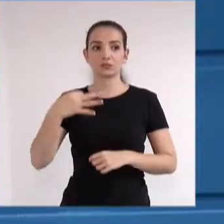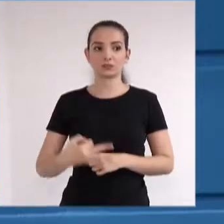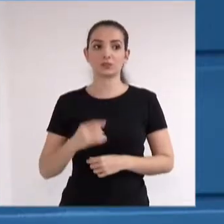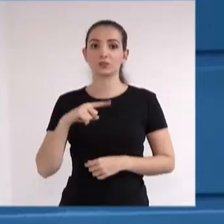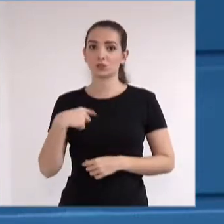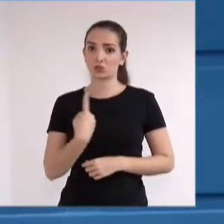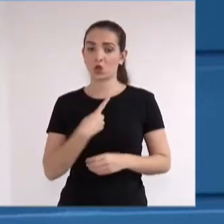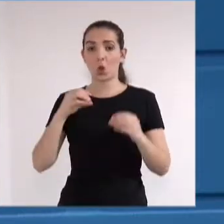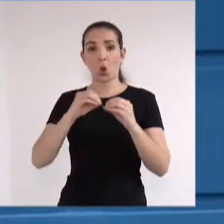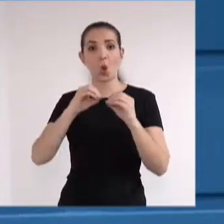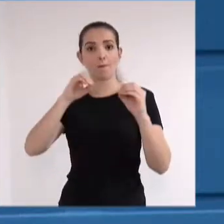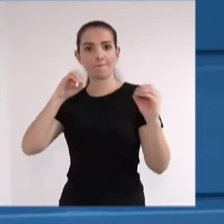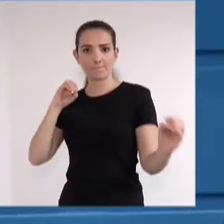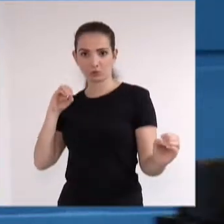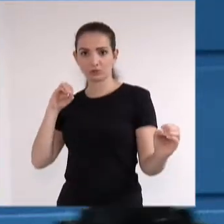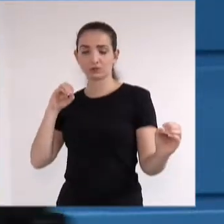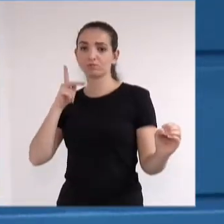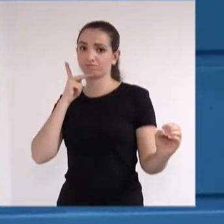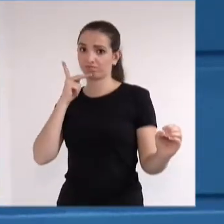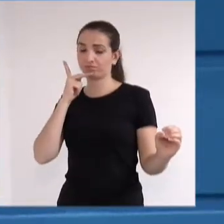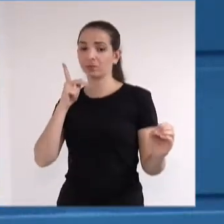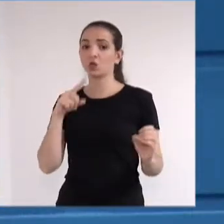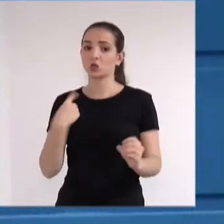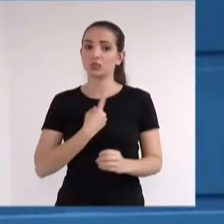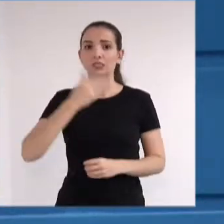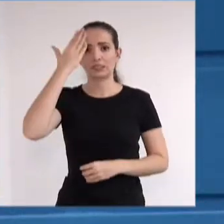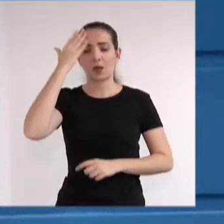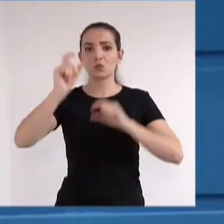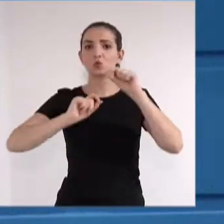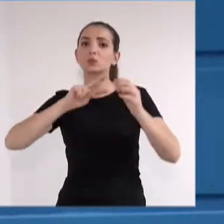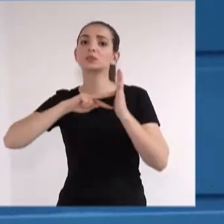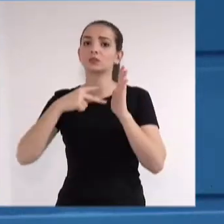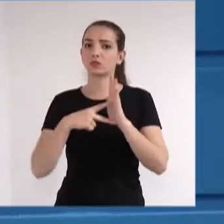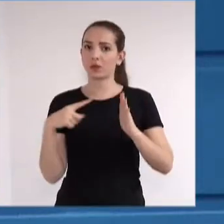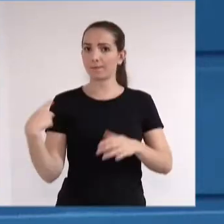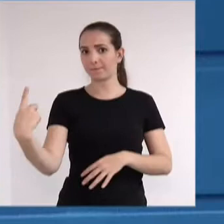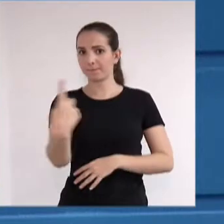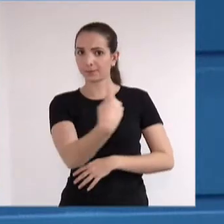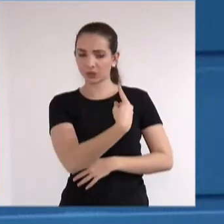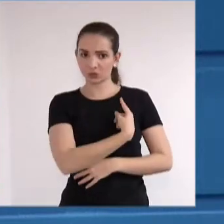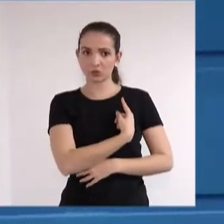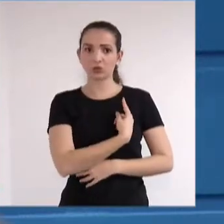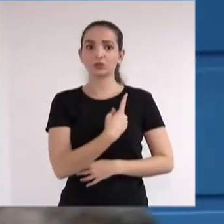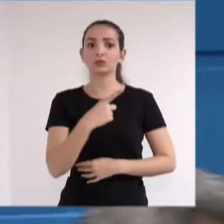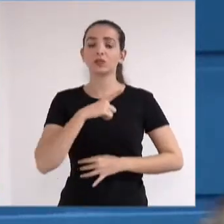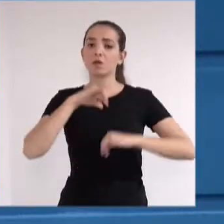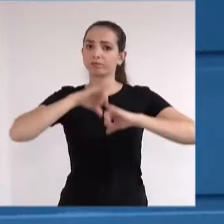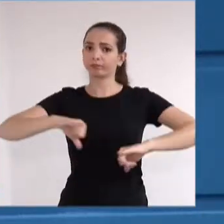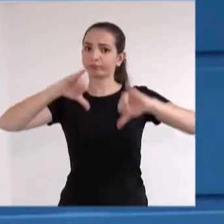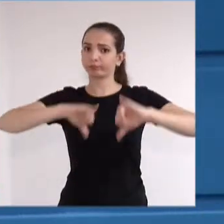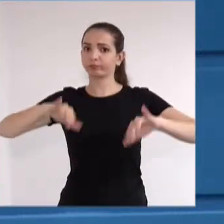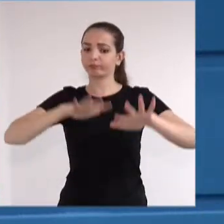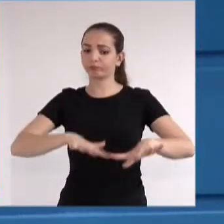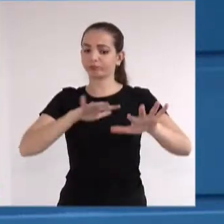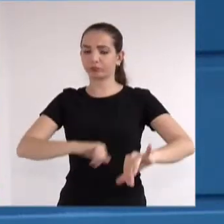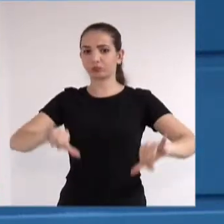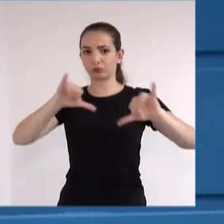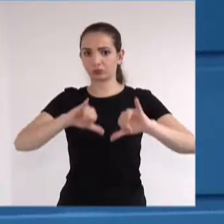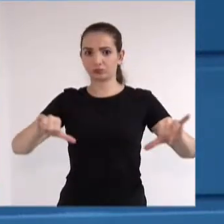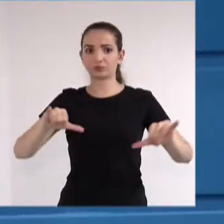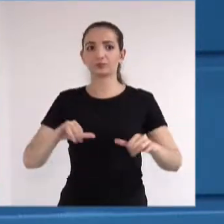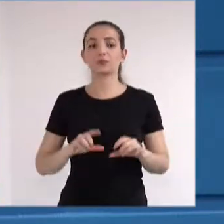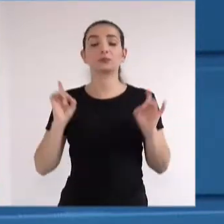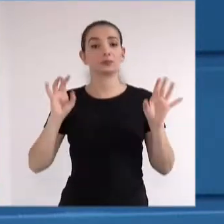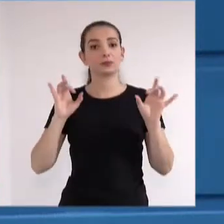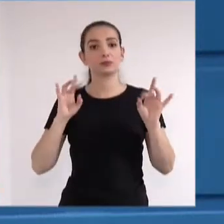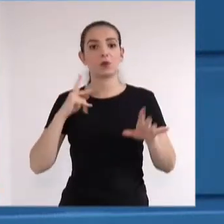oposição, vocês sabem o que significou para nós e o que significa para nós as manifestações que foram feitas, particularmente em relação à